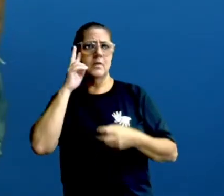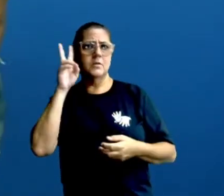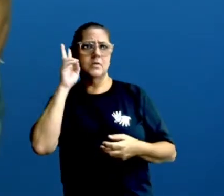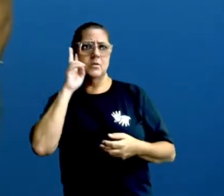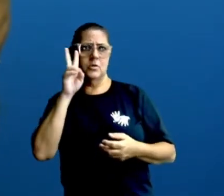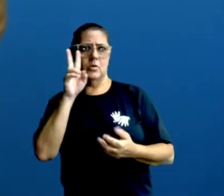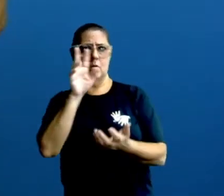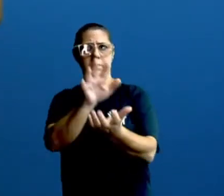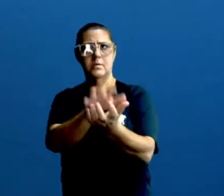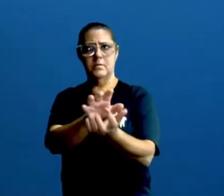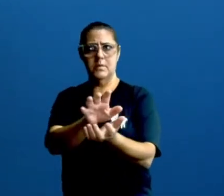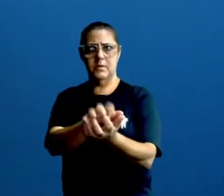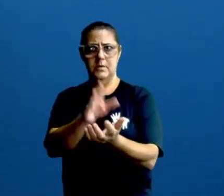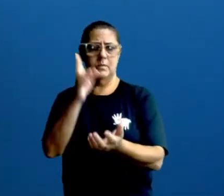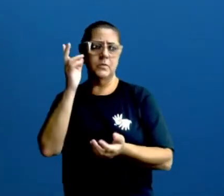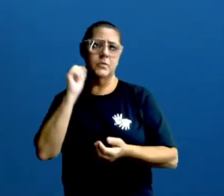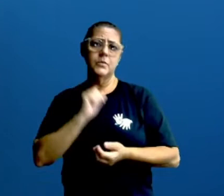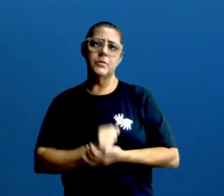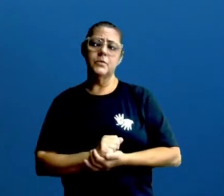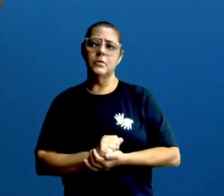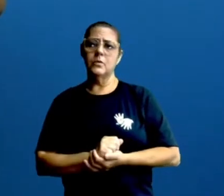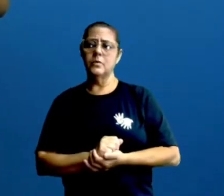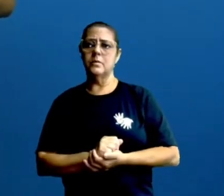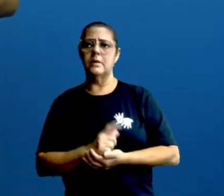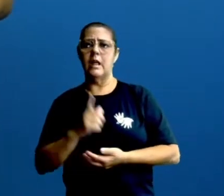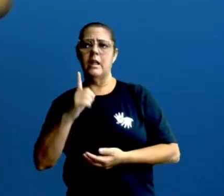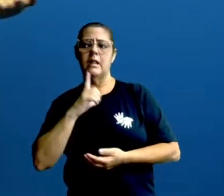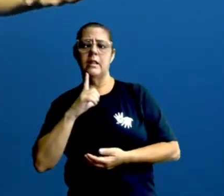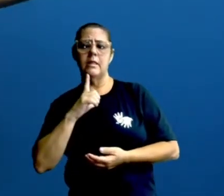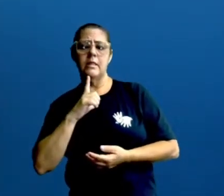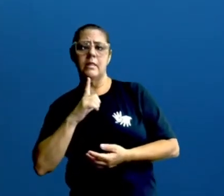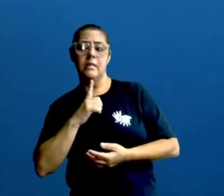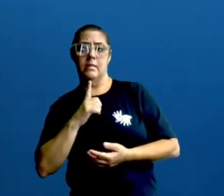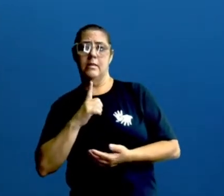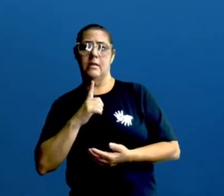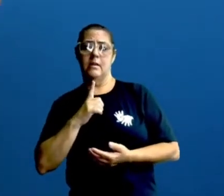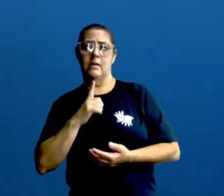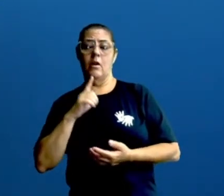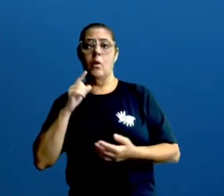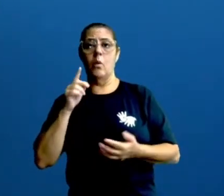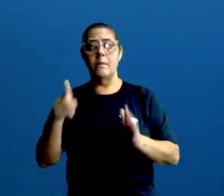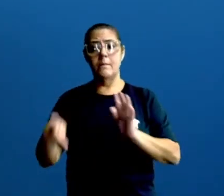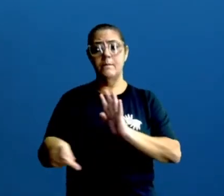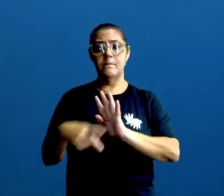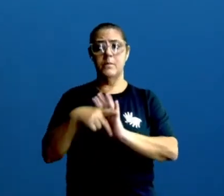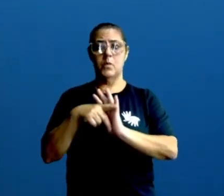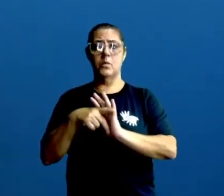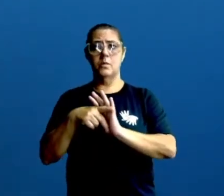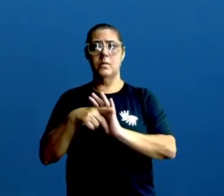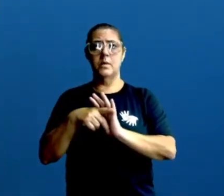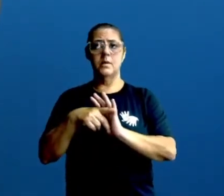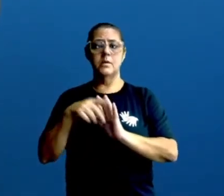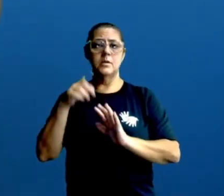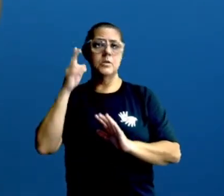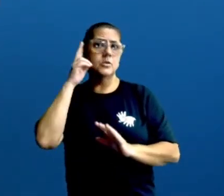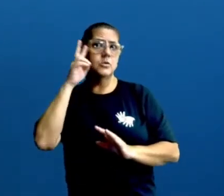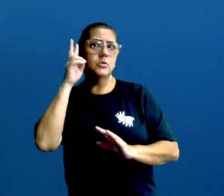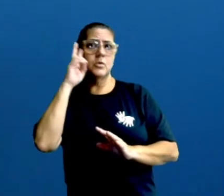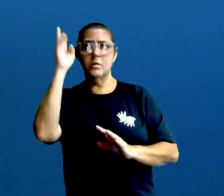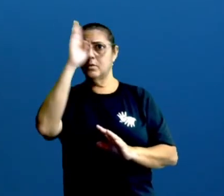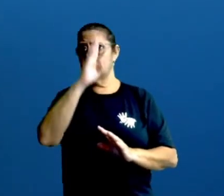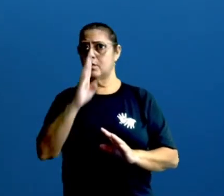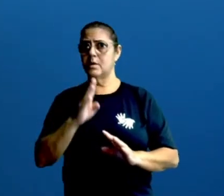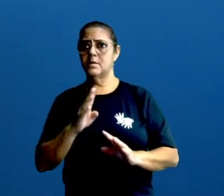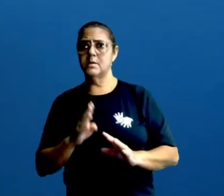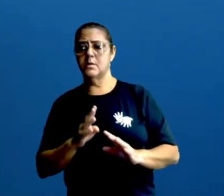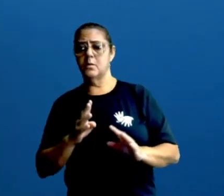do estado de Pernambuco, ela tem uma ligação, ou ela é a própria história do Brasil, porque